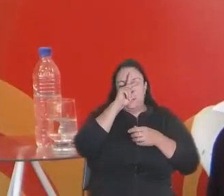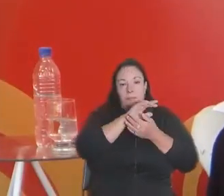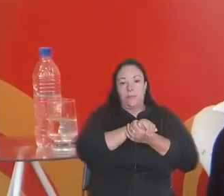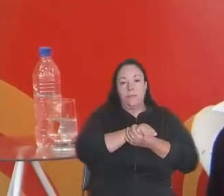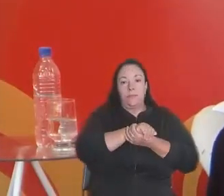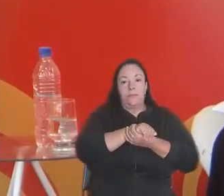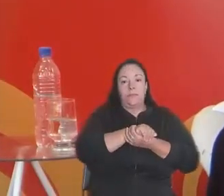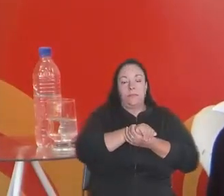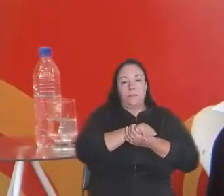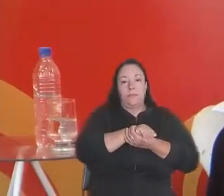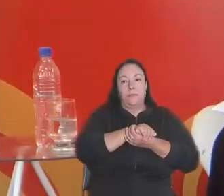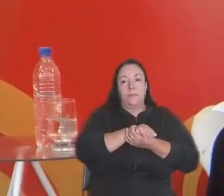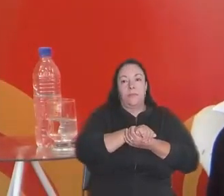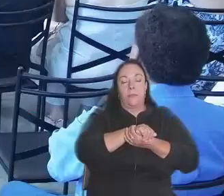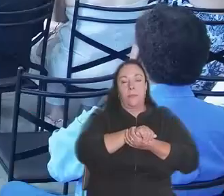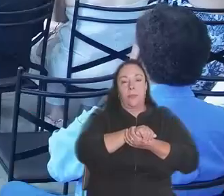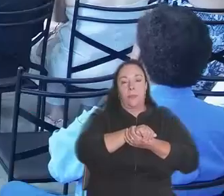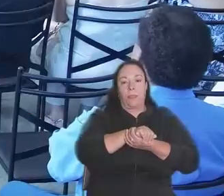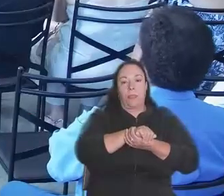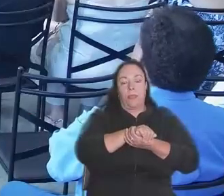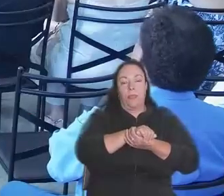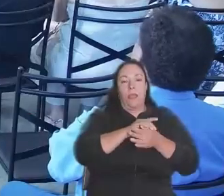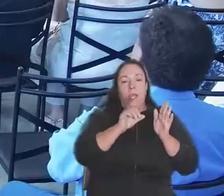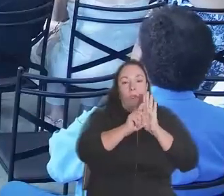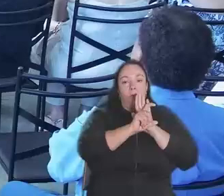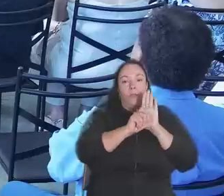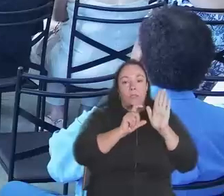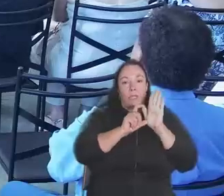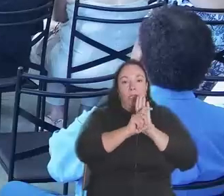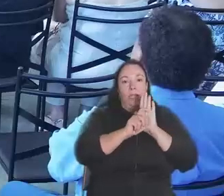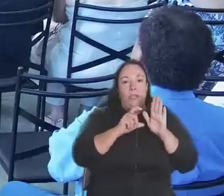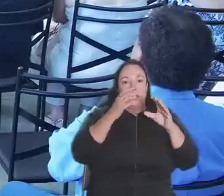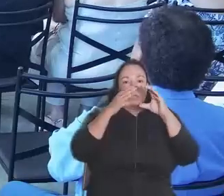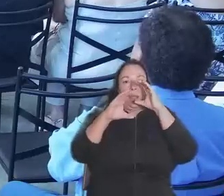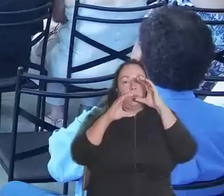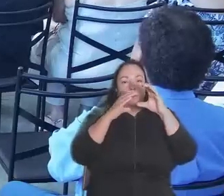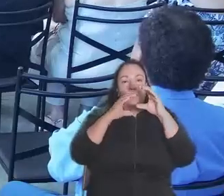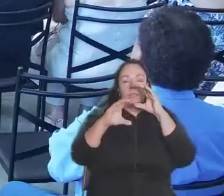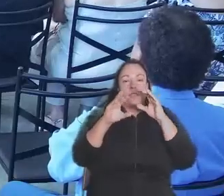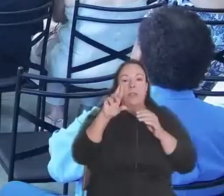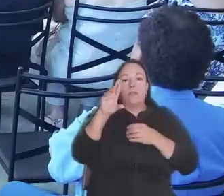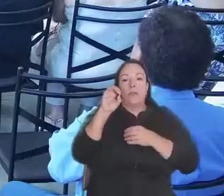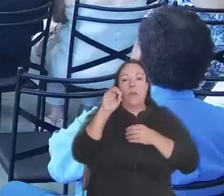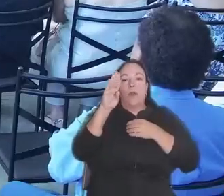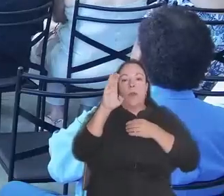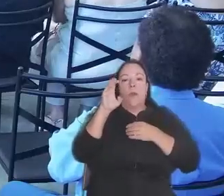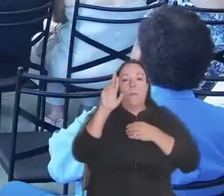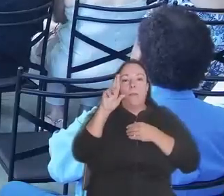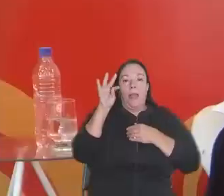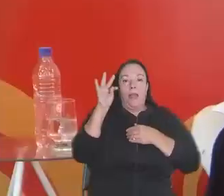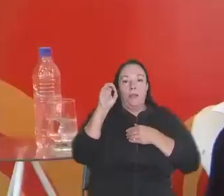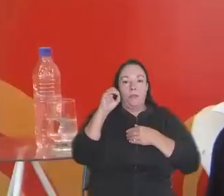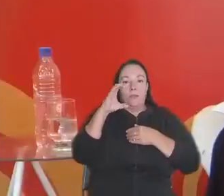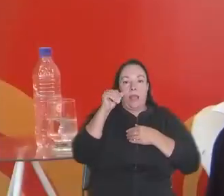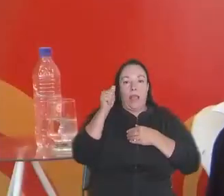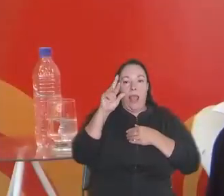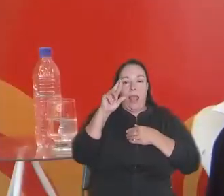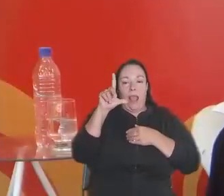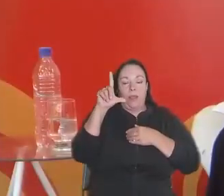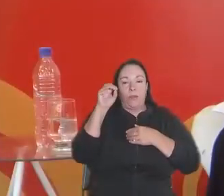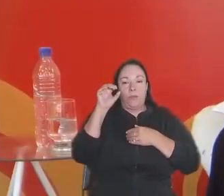até coloquei lá até uns trechos da música do Roberto Carlos, aquele lá, O Fim de Semana, né? Também